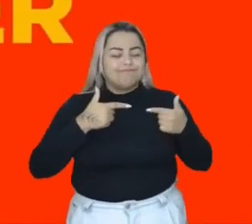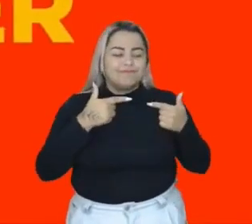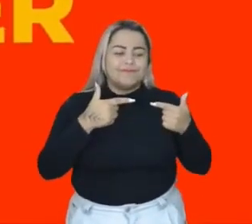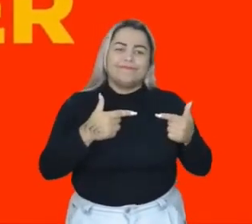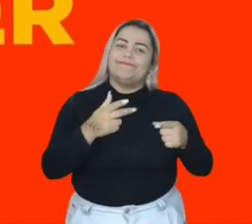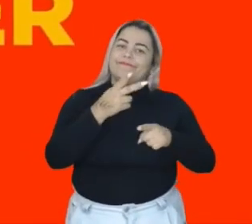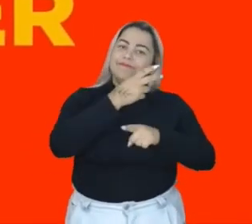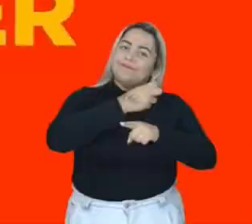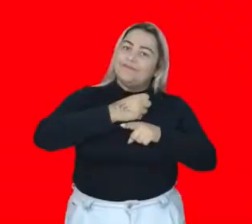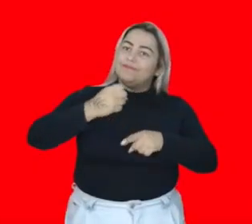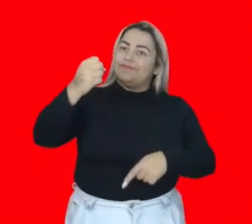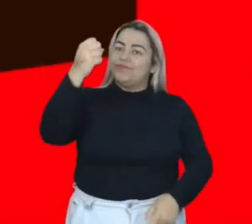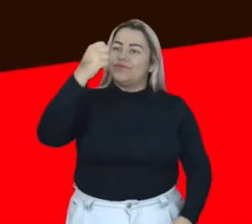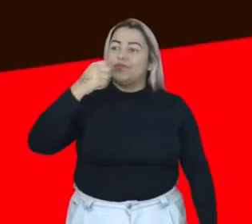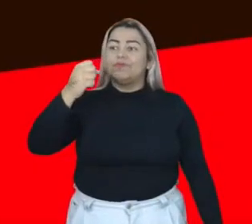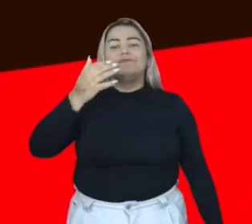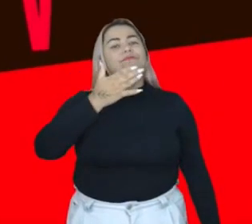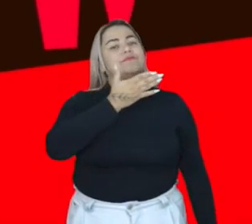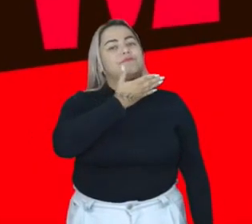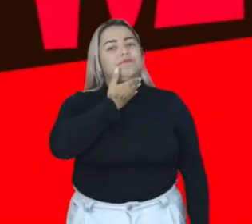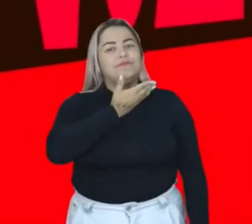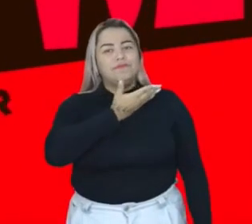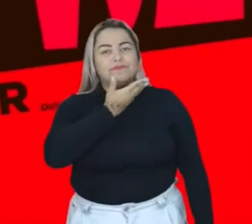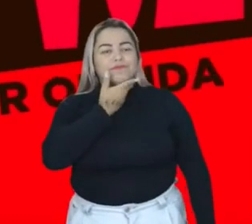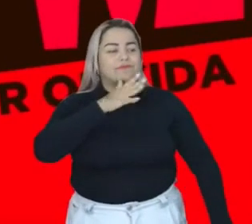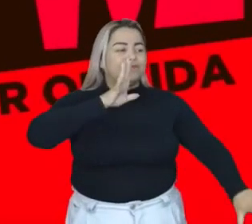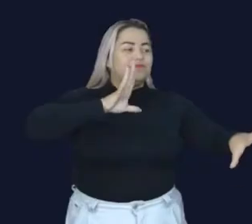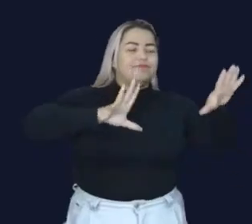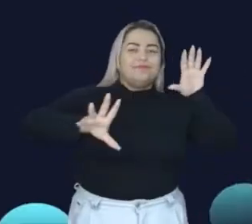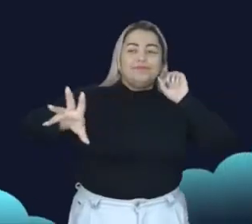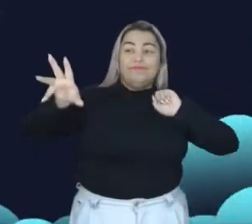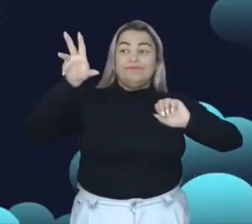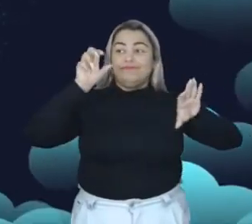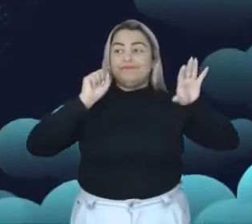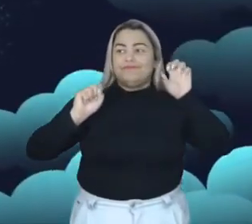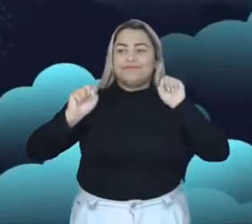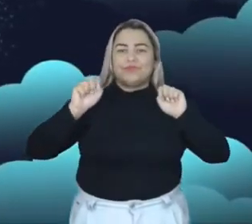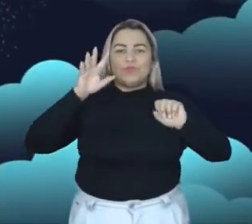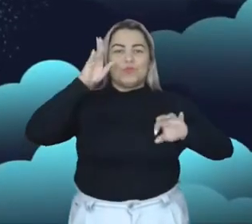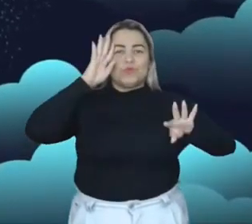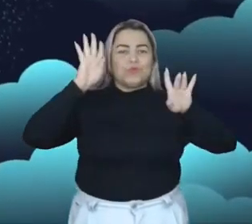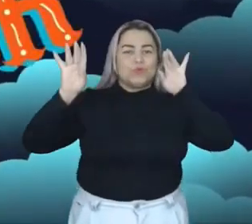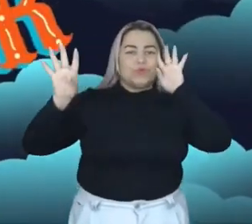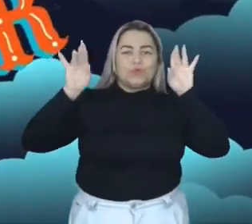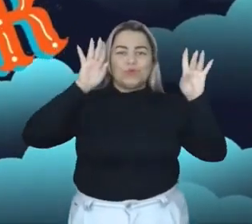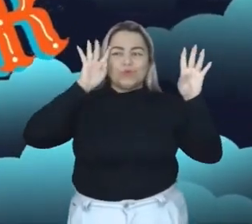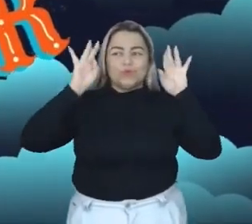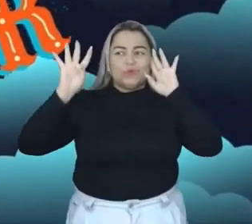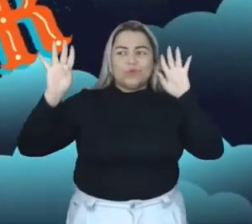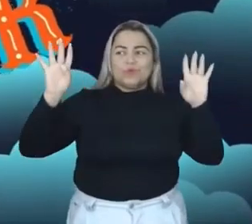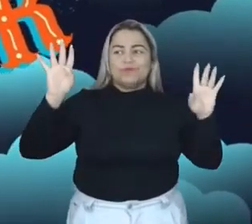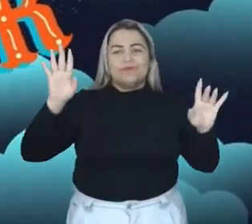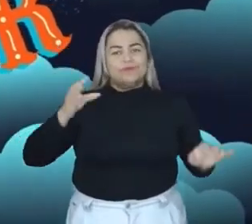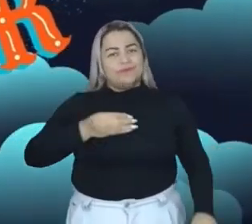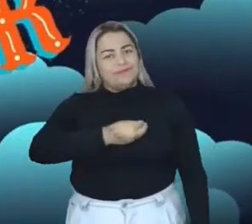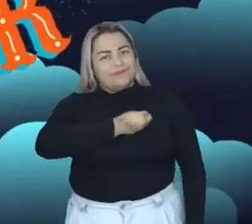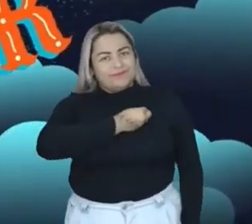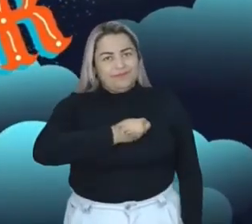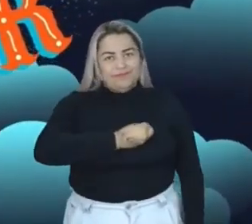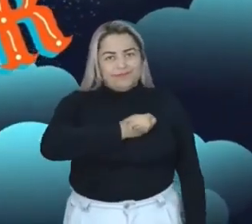batalhando pra vencer. Tenho voz pra ser ouvida, tenho sonhos pra